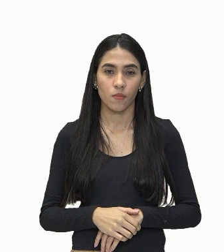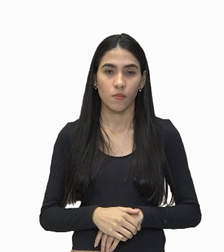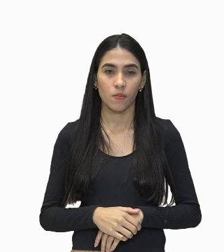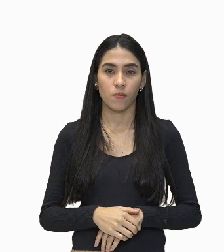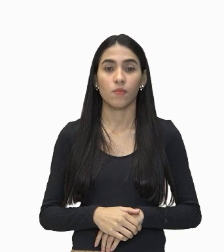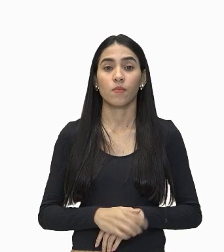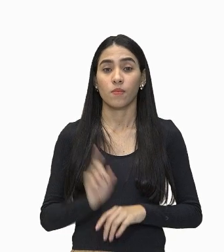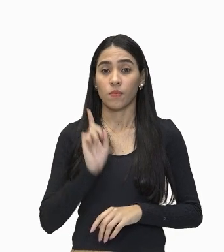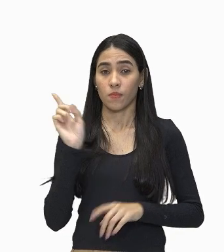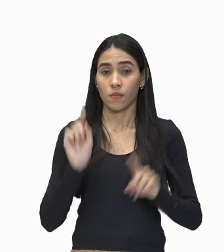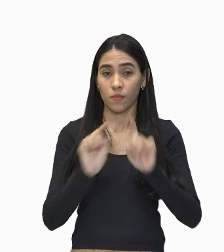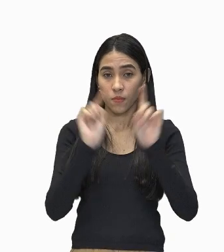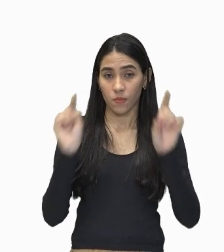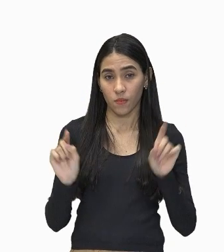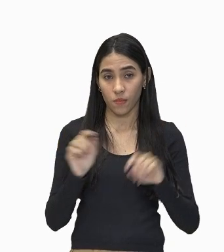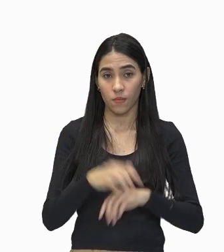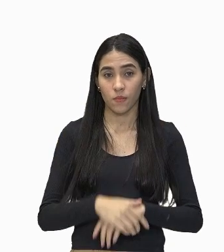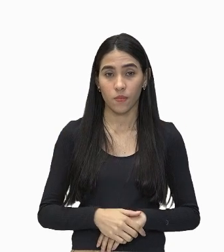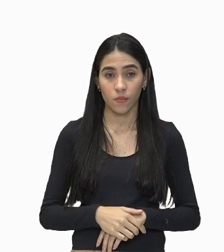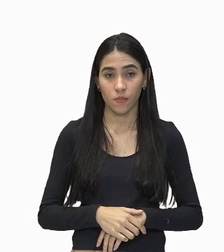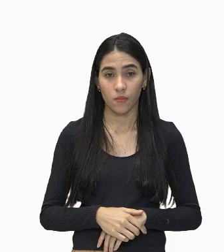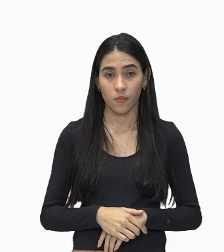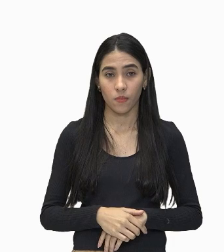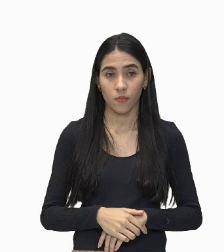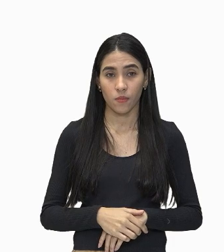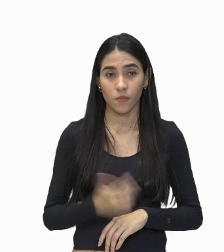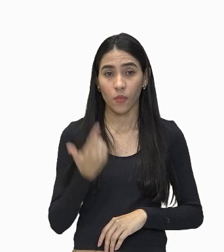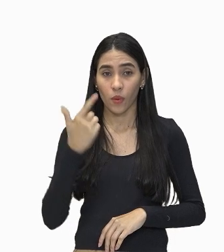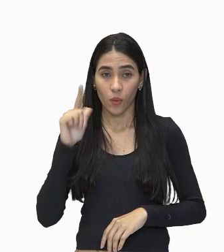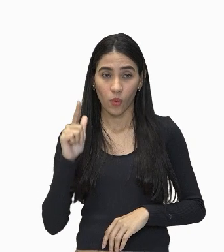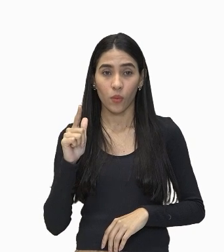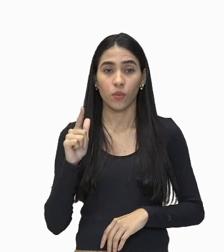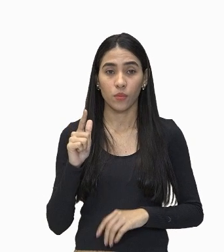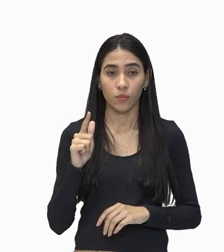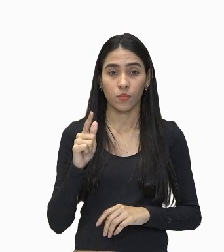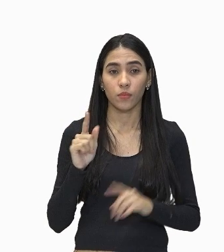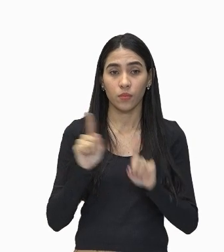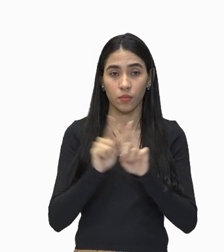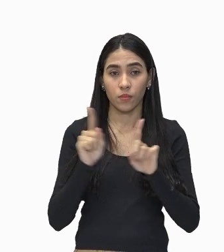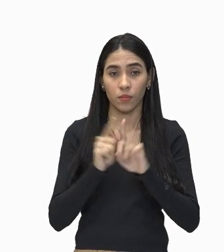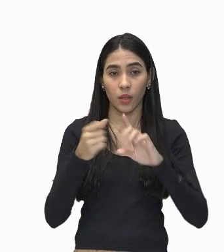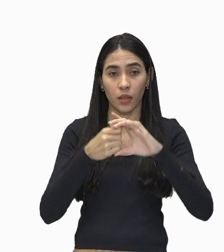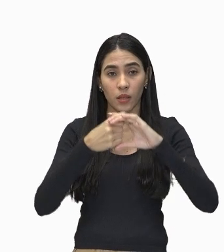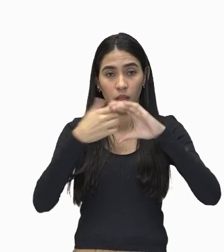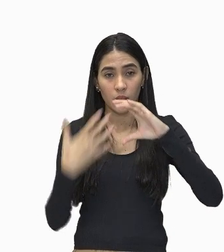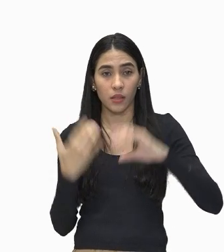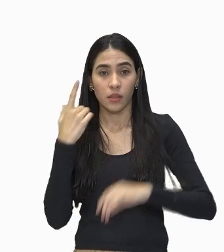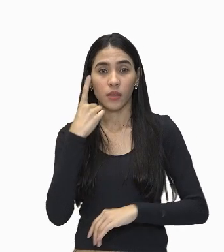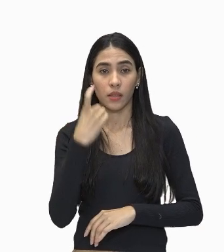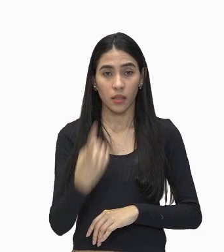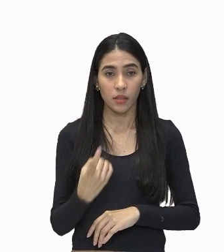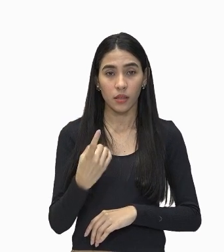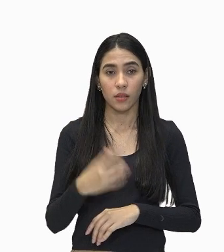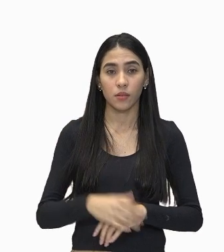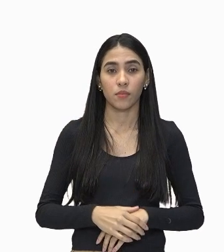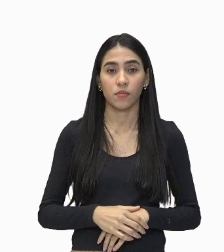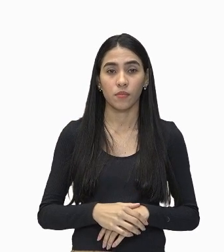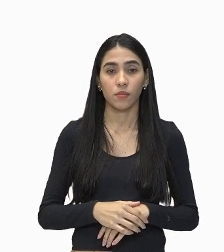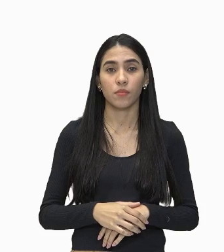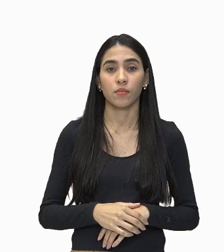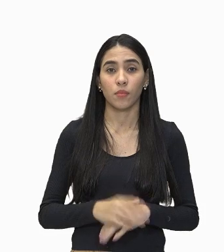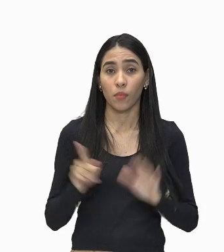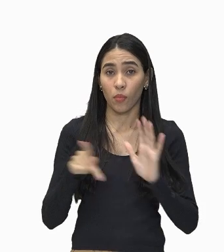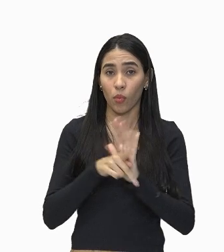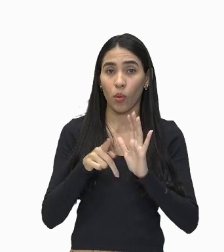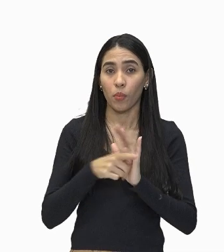entre parênteses. Outro ponto também que nós falamos sobre a Epoché, de acordo com Husserl, nós estamos falando do pensamento